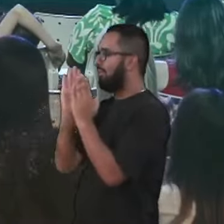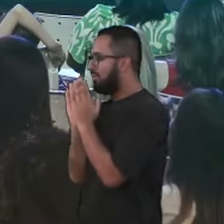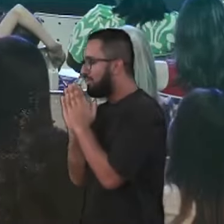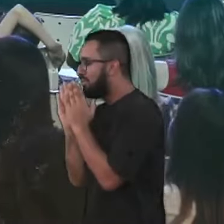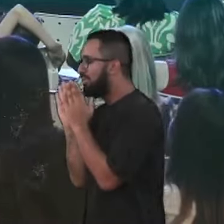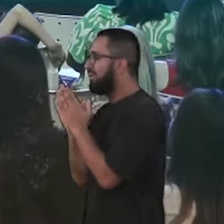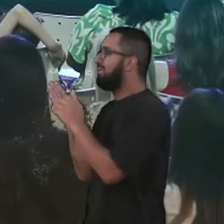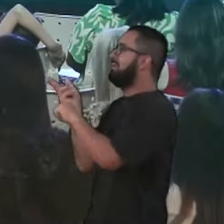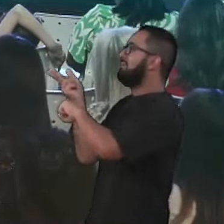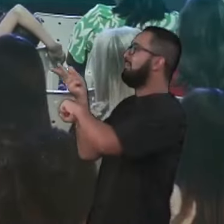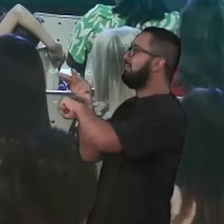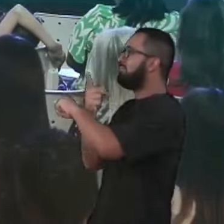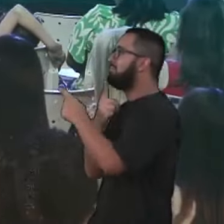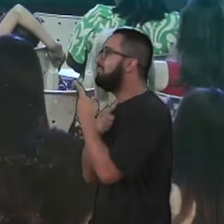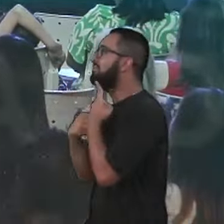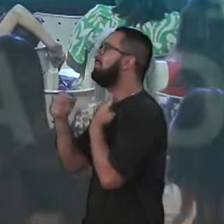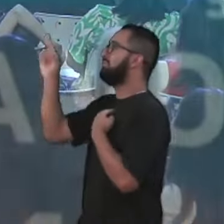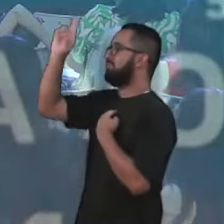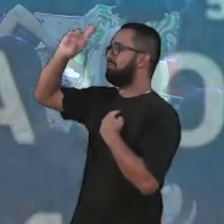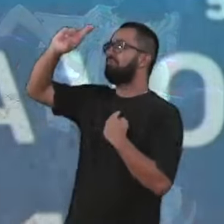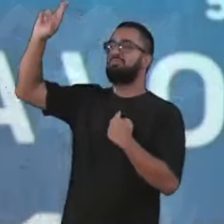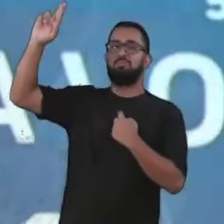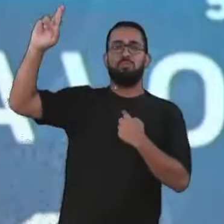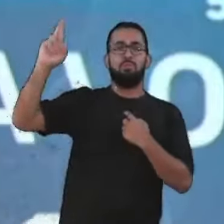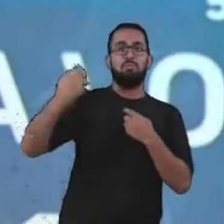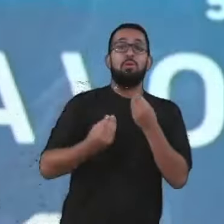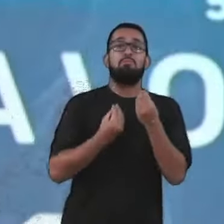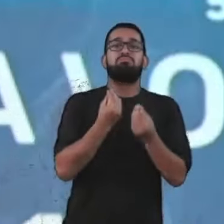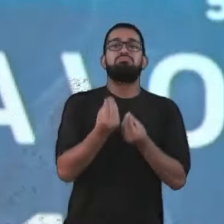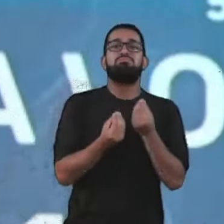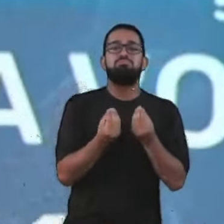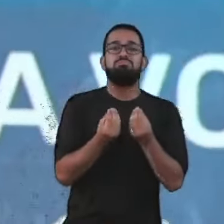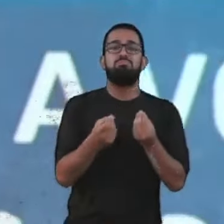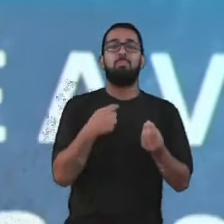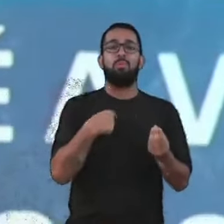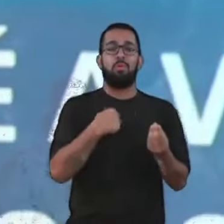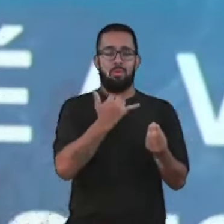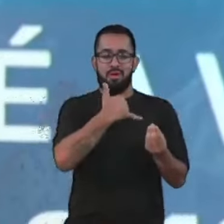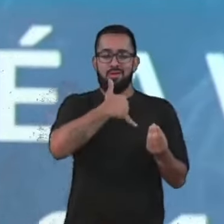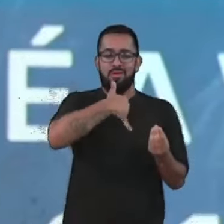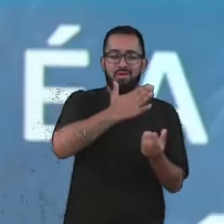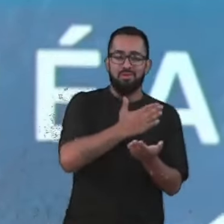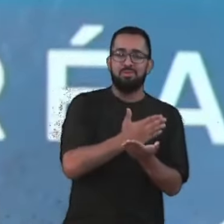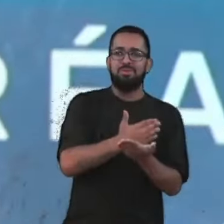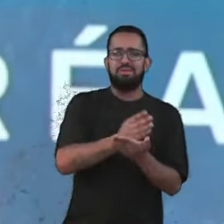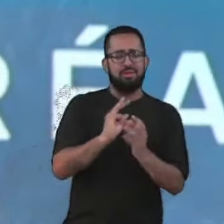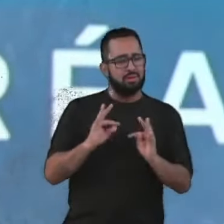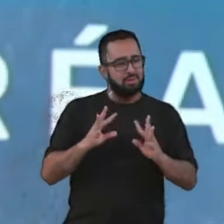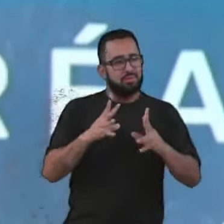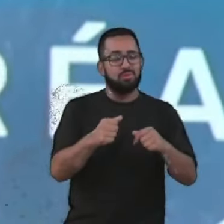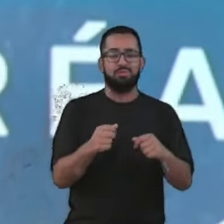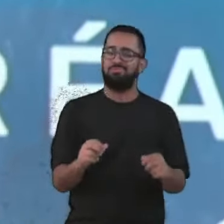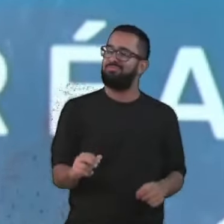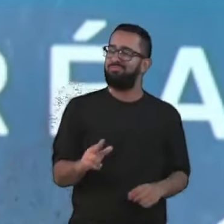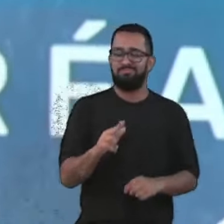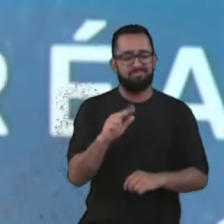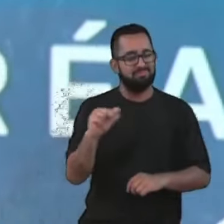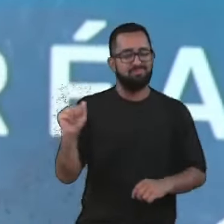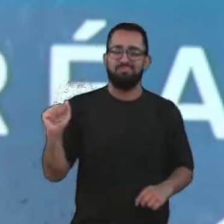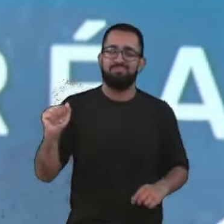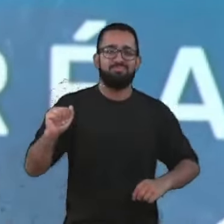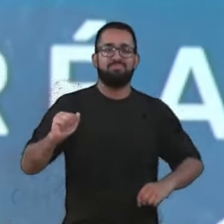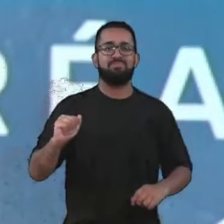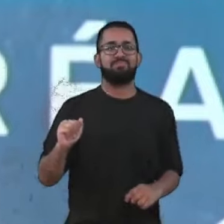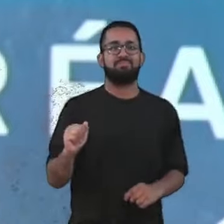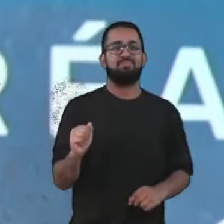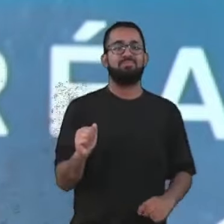Ele. Como é que a tristeza vai te governar? Essa alegria vai ser tão contagiante que vai ser bom estar perto de você. Porque tem gente